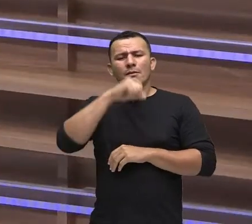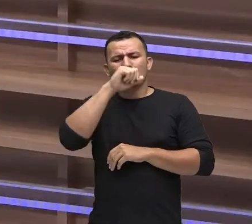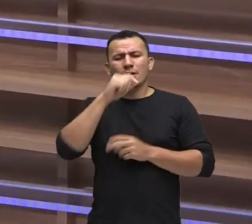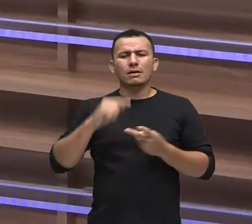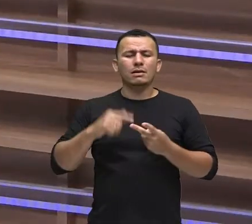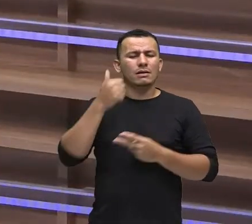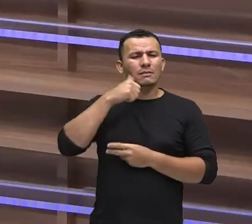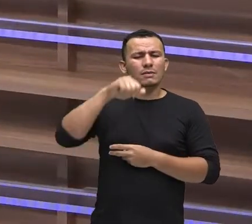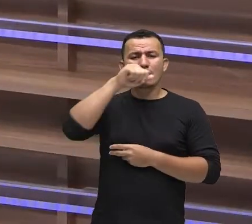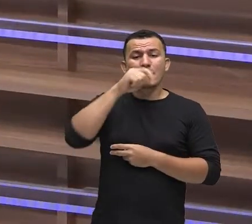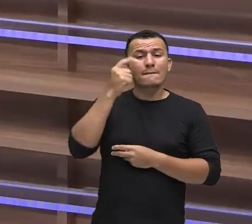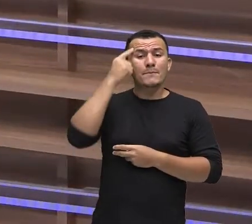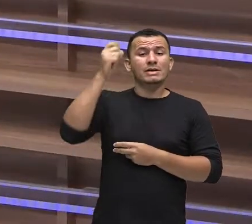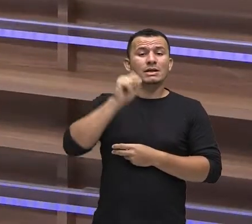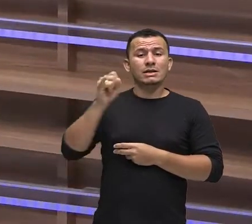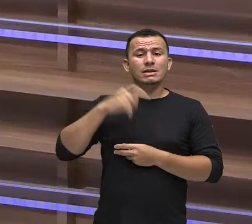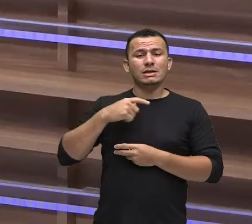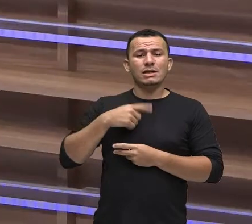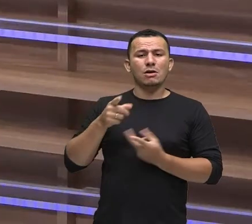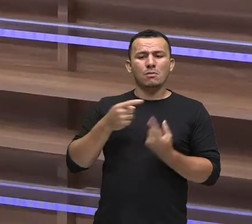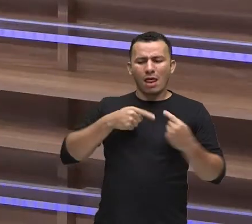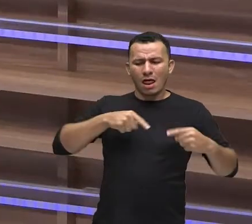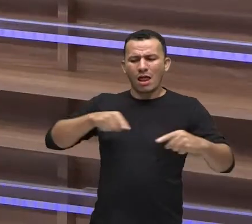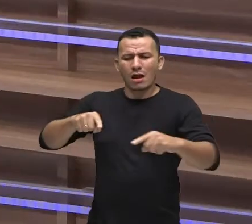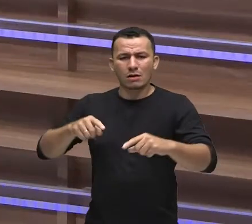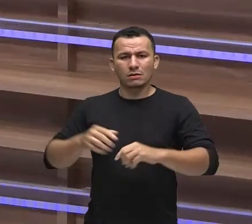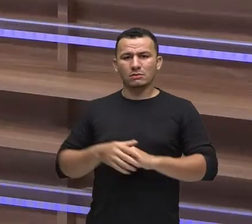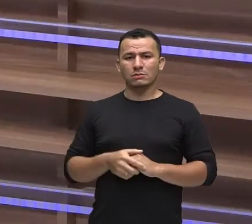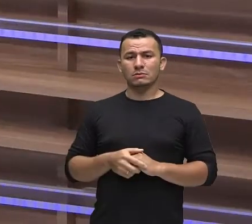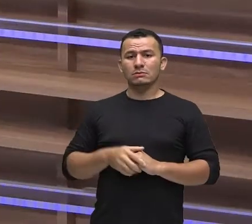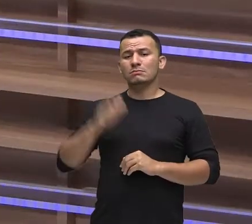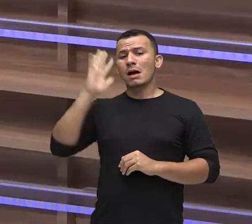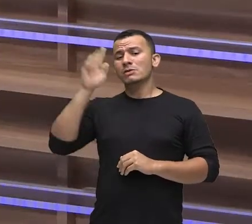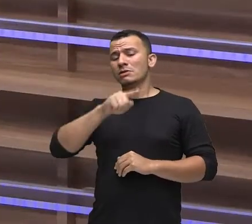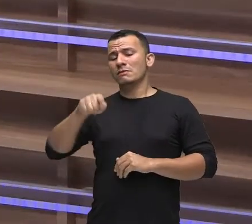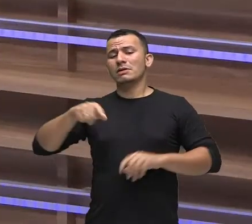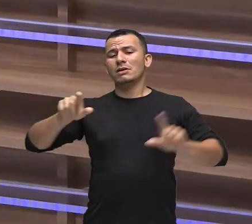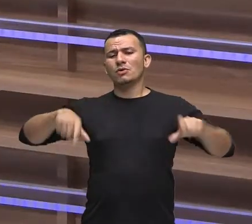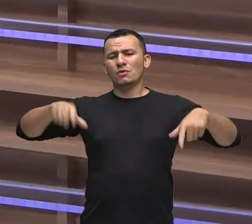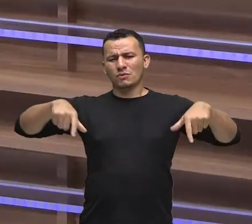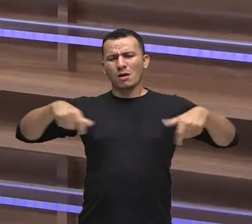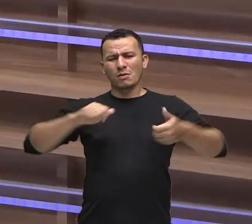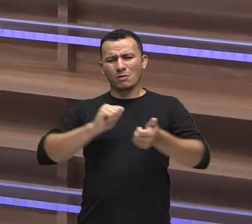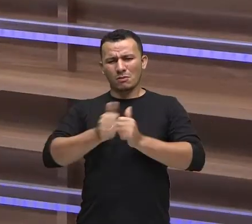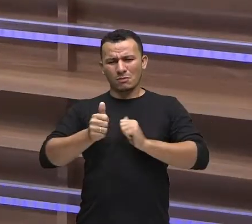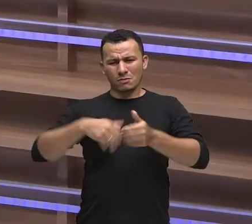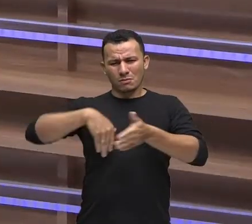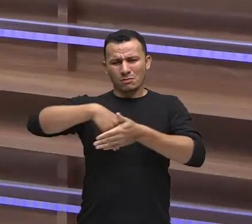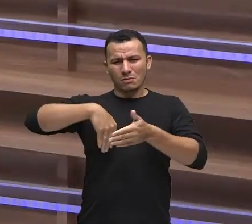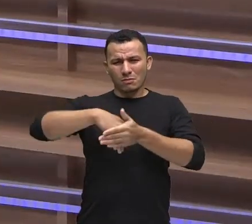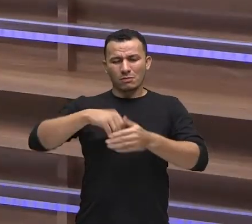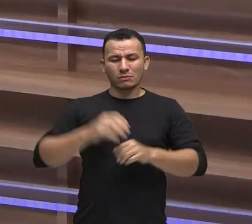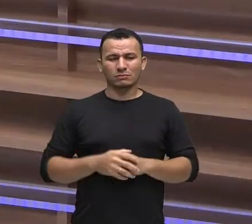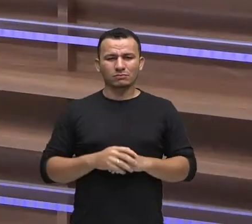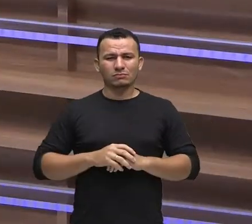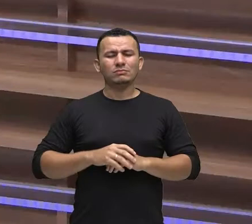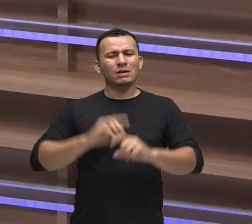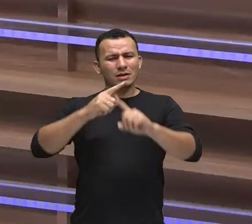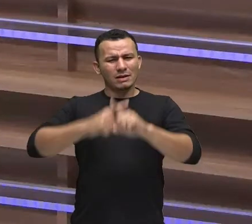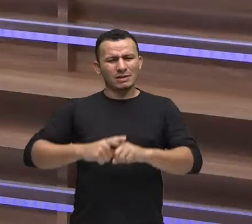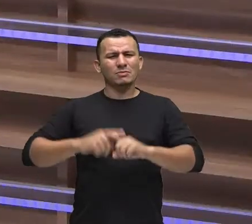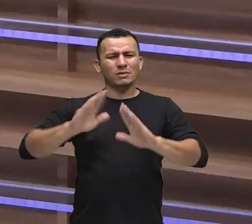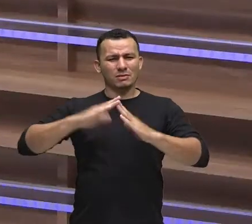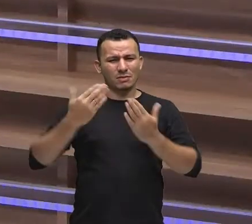minha mãe ia pensar se me visse fazendo isso? Imagina você num jogo de futebol, a disputa lá do interclasse aí da tua